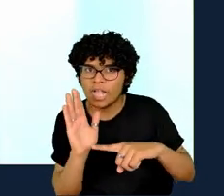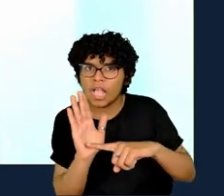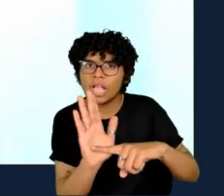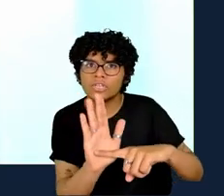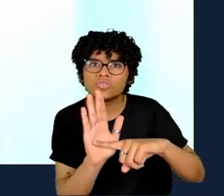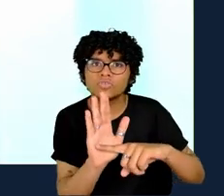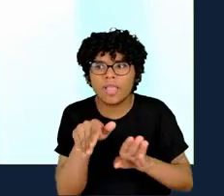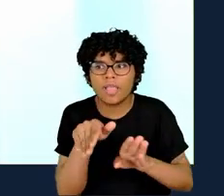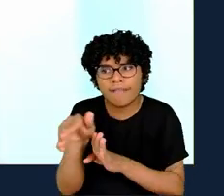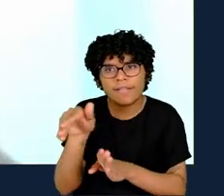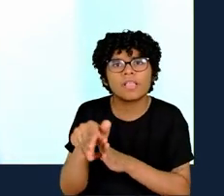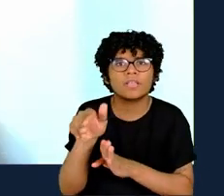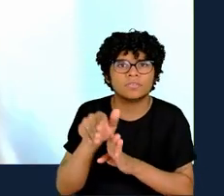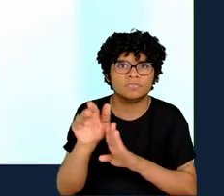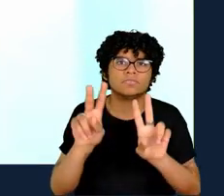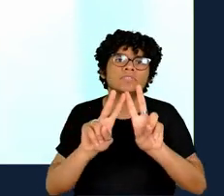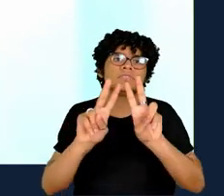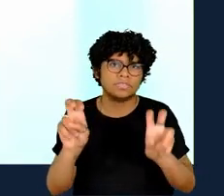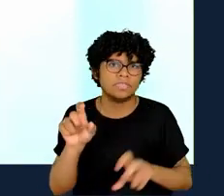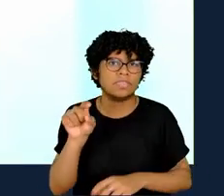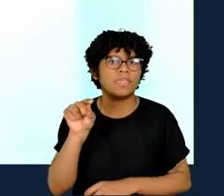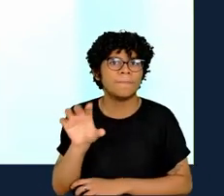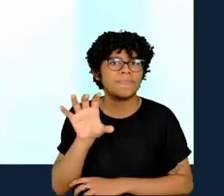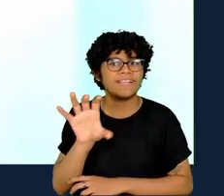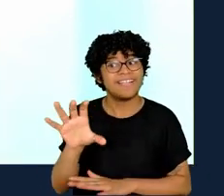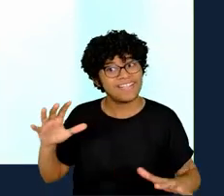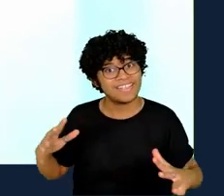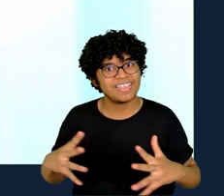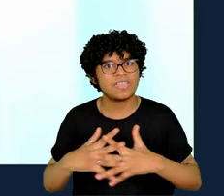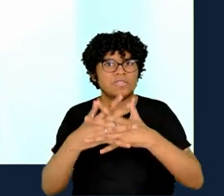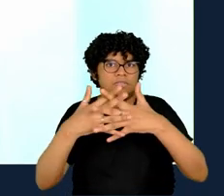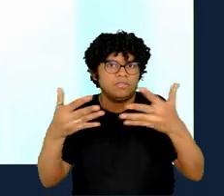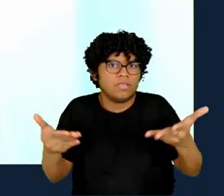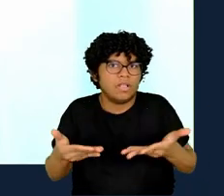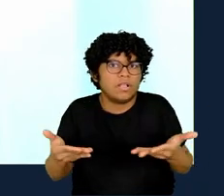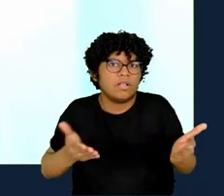essas mudanças climáticas, sobre crise que a gente está passando no momento.